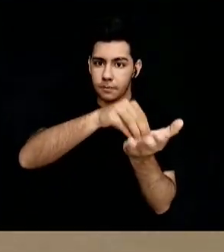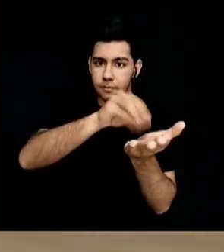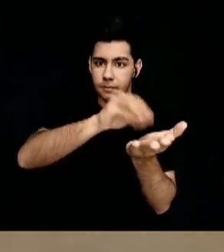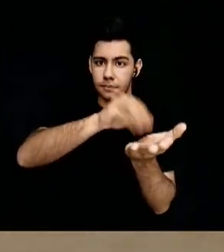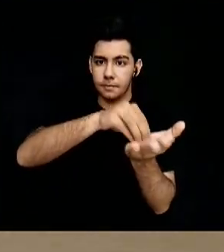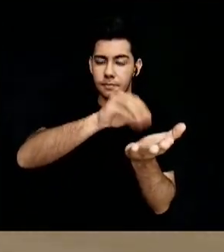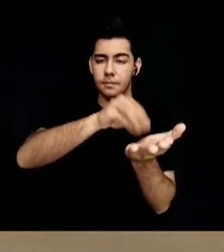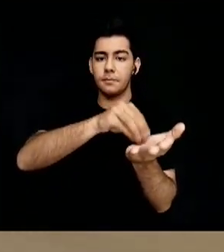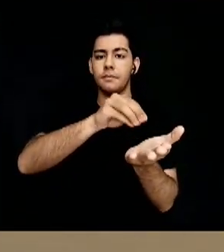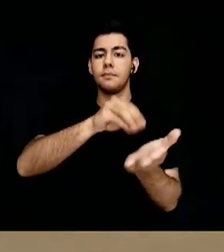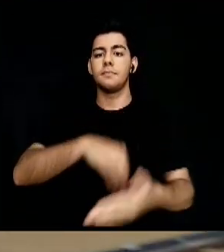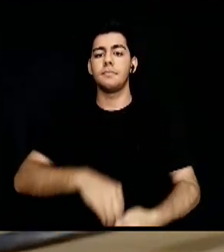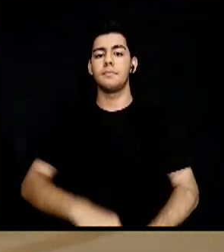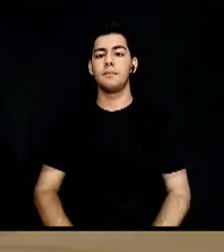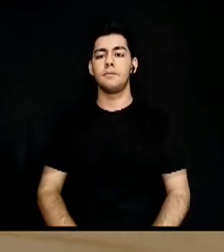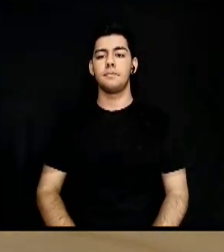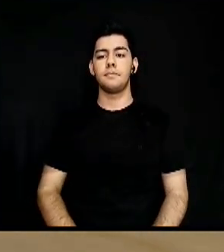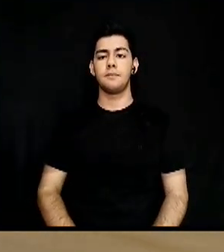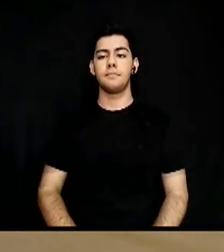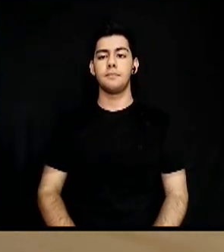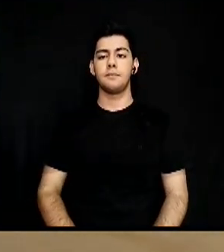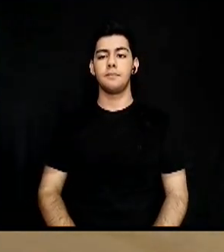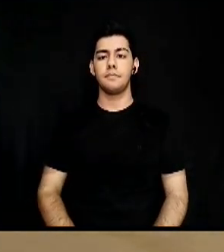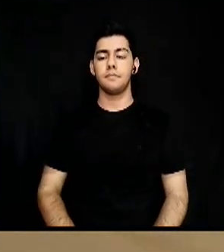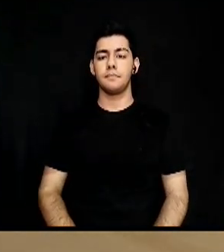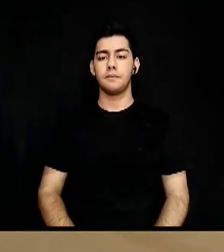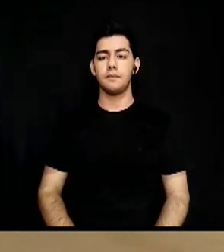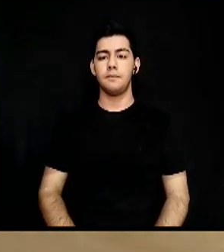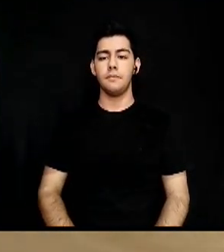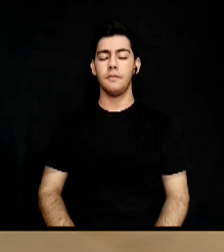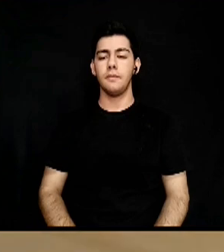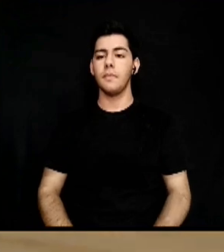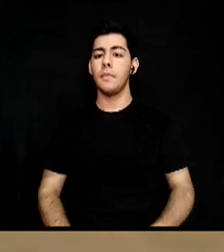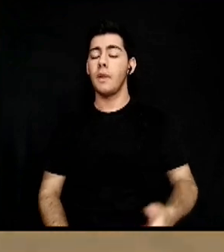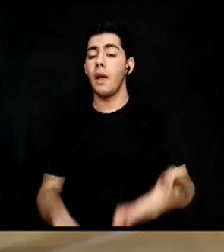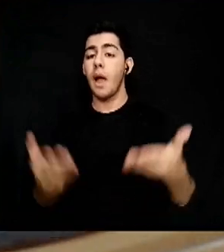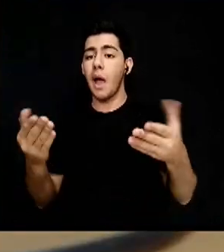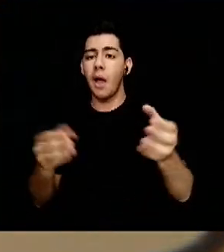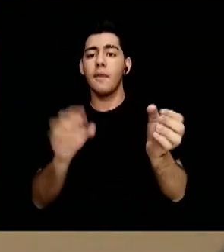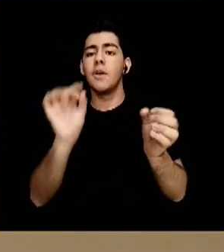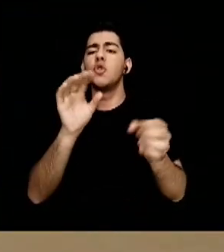tá? E aí eu vou dar batidinhas, ó.